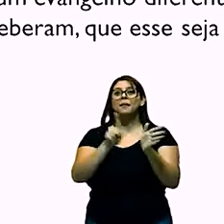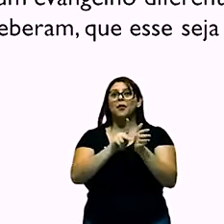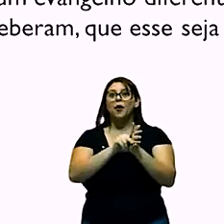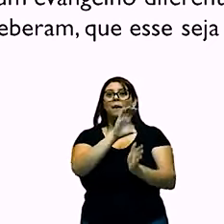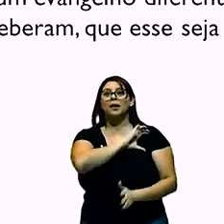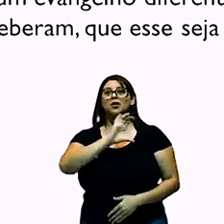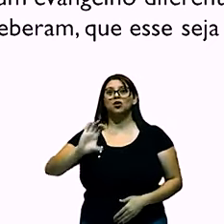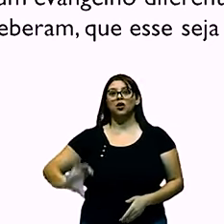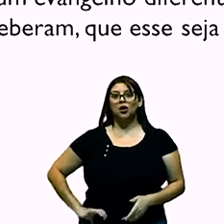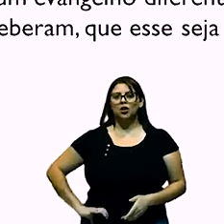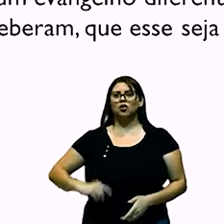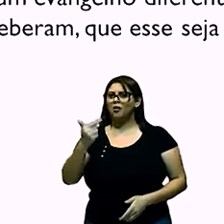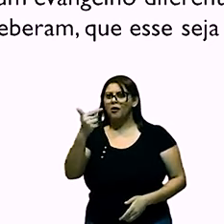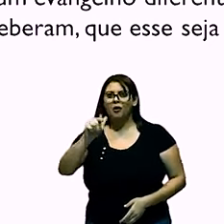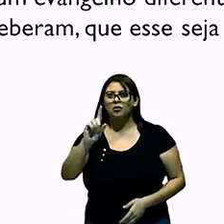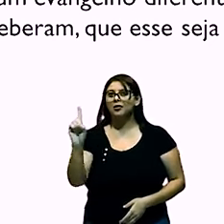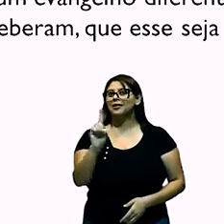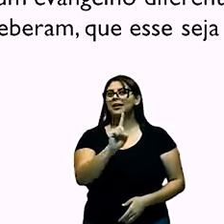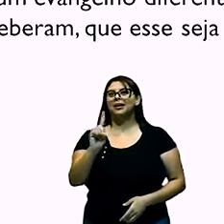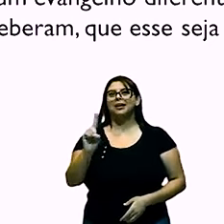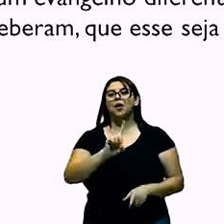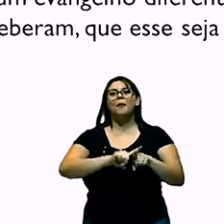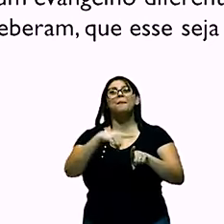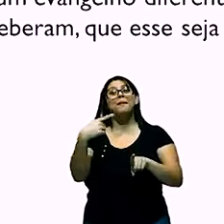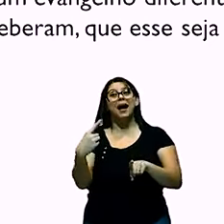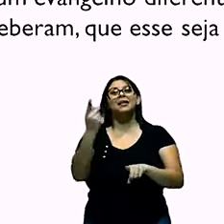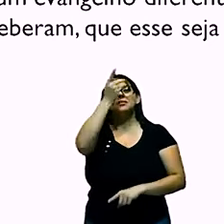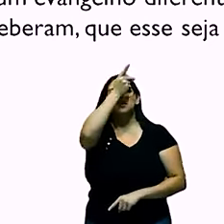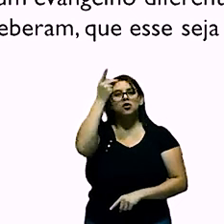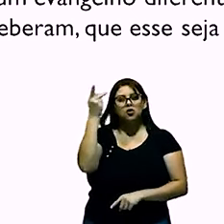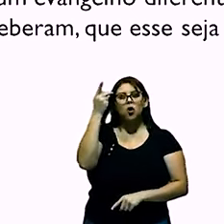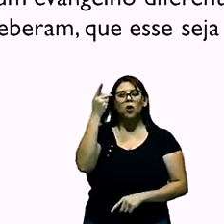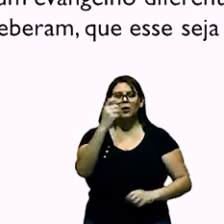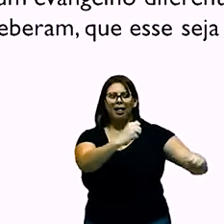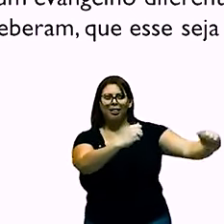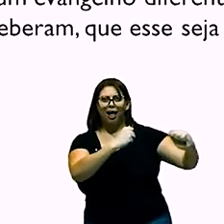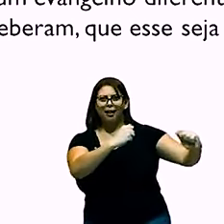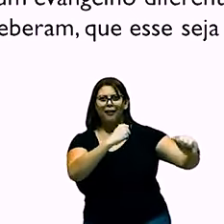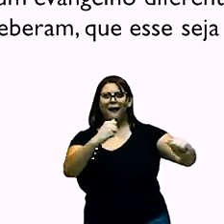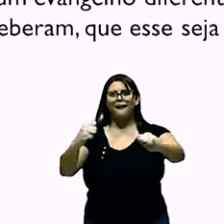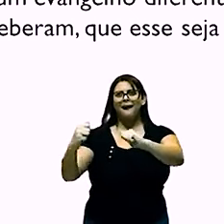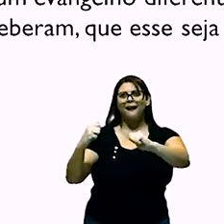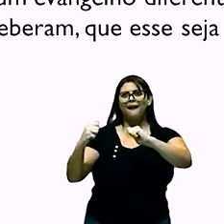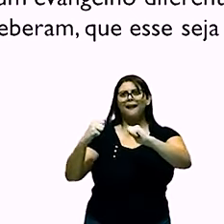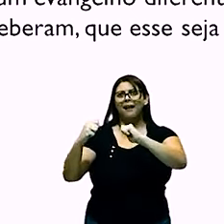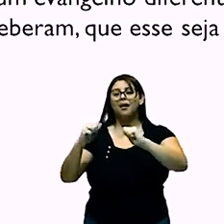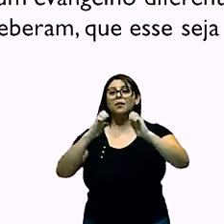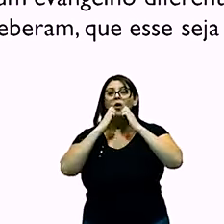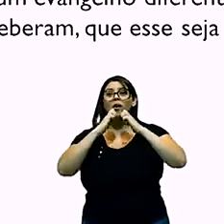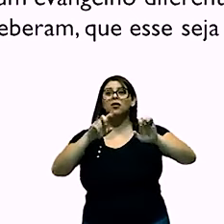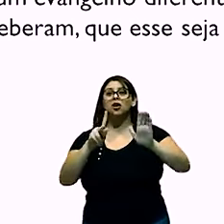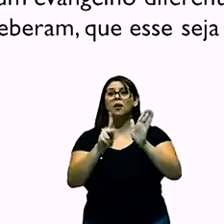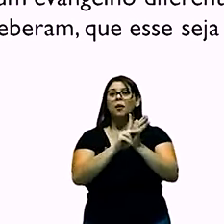é outro, porém há alguns que estão perturbando vocês e querem perverter o evangelho de Cristo. Mas ainda